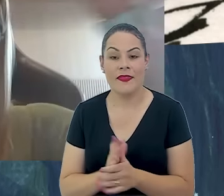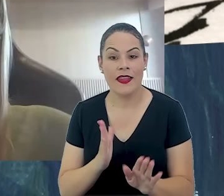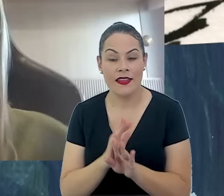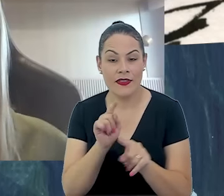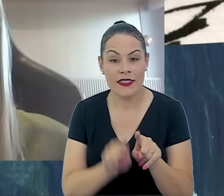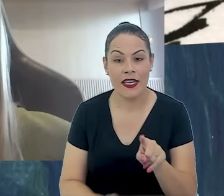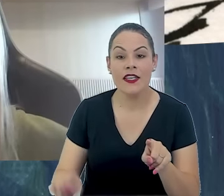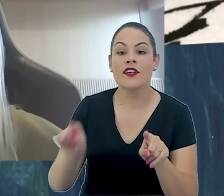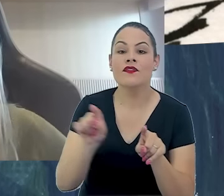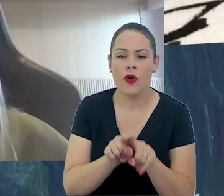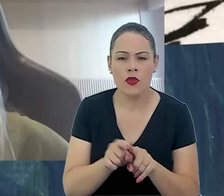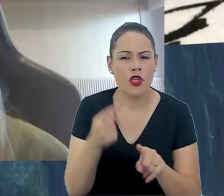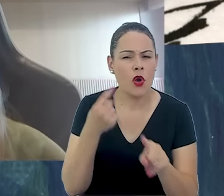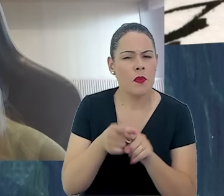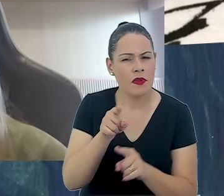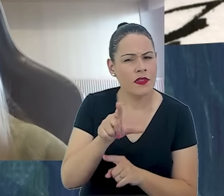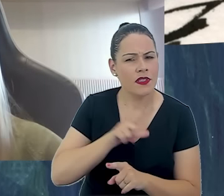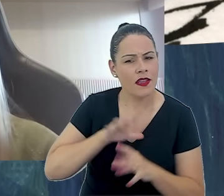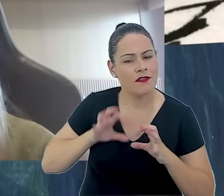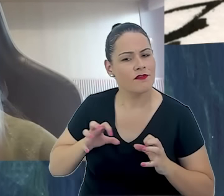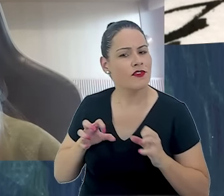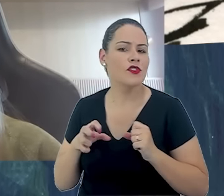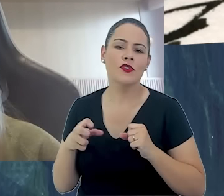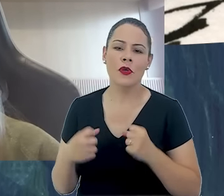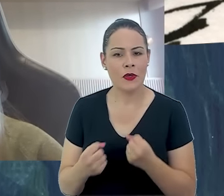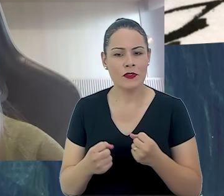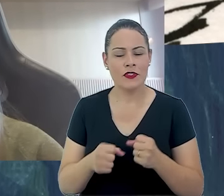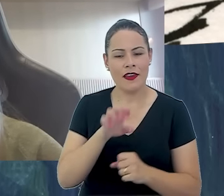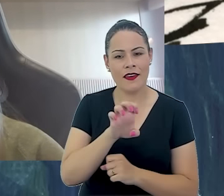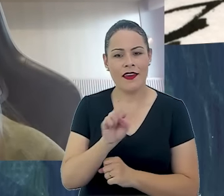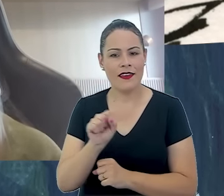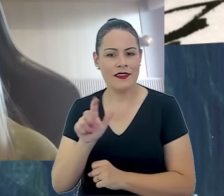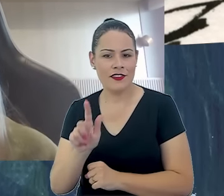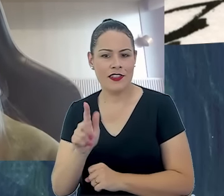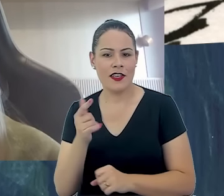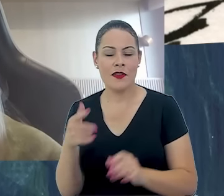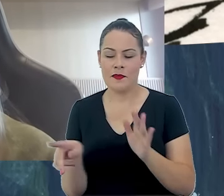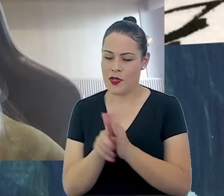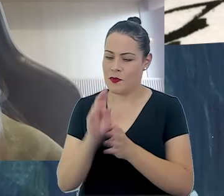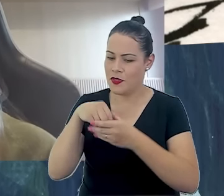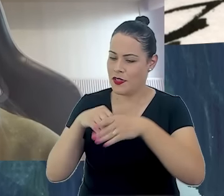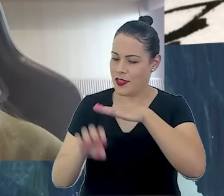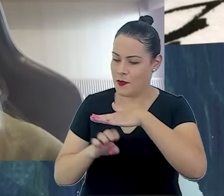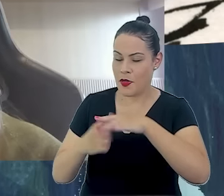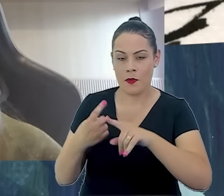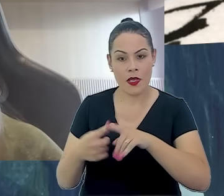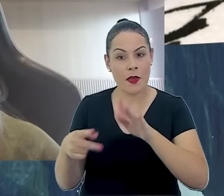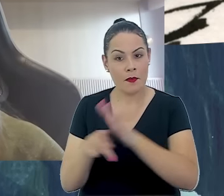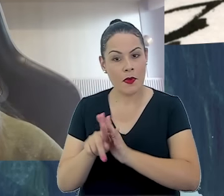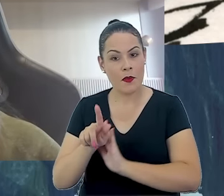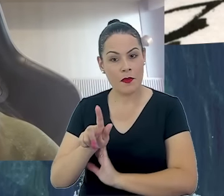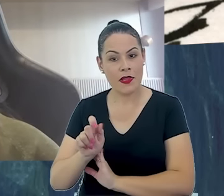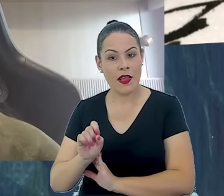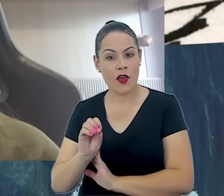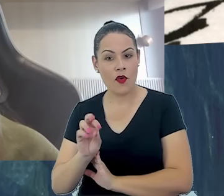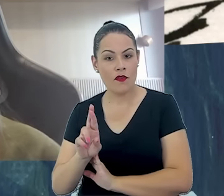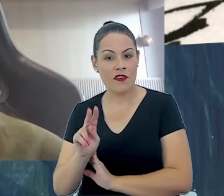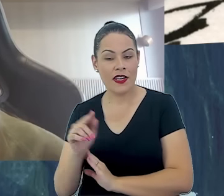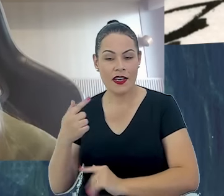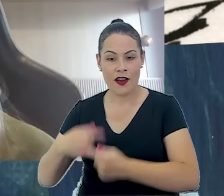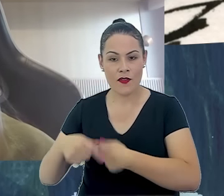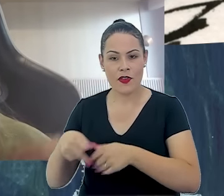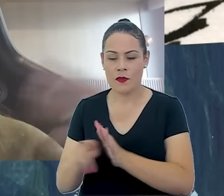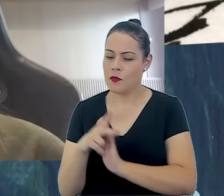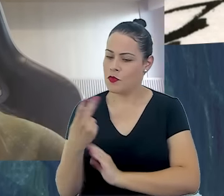E aí volta naquilo, né? Do porquê você tem que se engajar no ESG como uma companhia, pela própria governança, né? Do